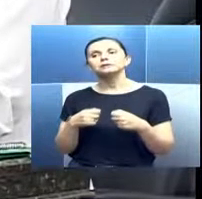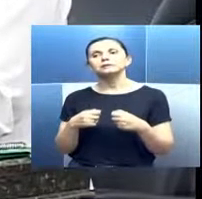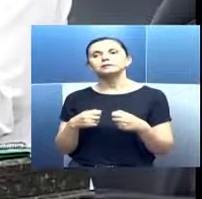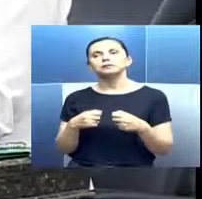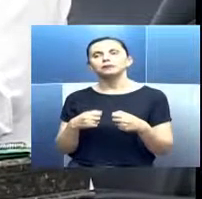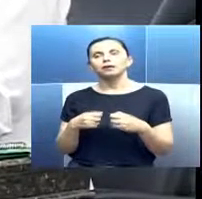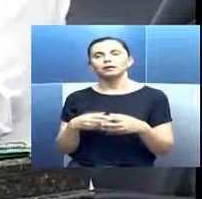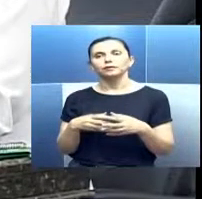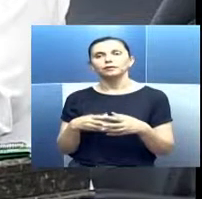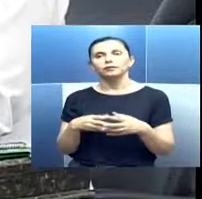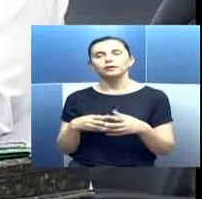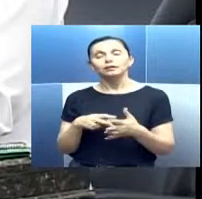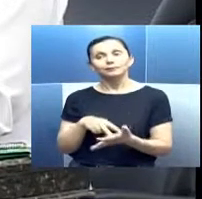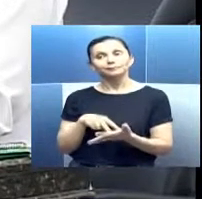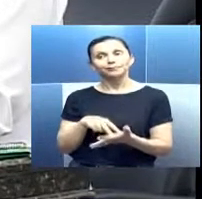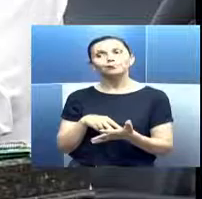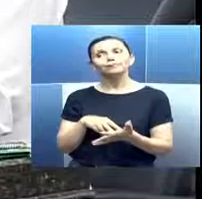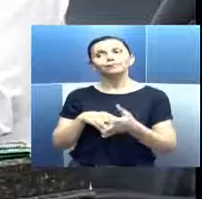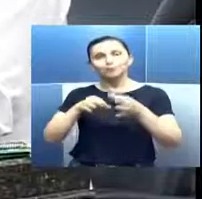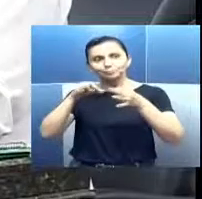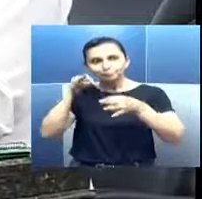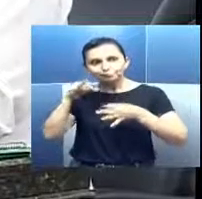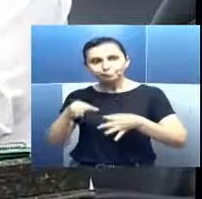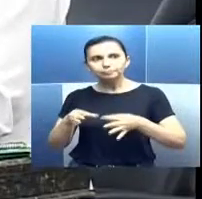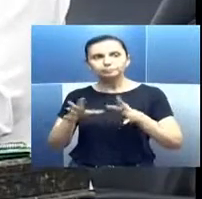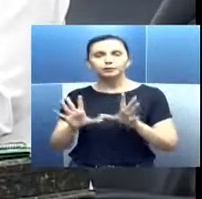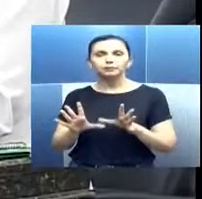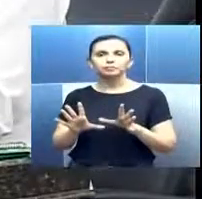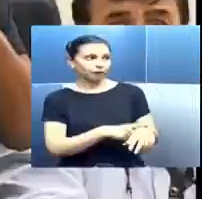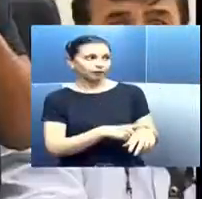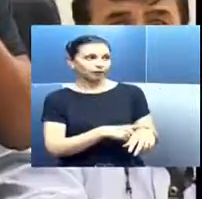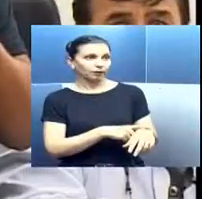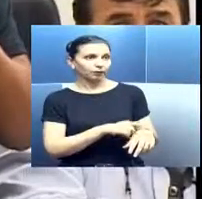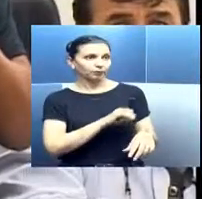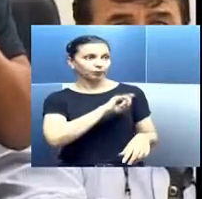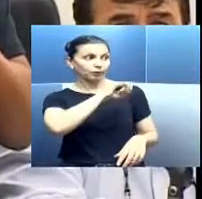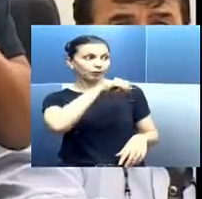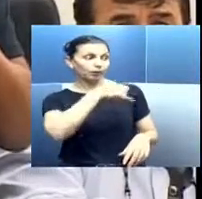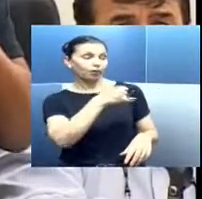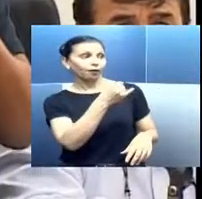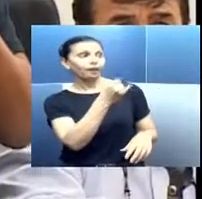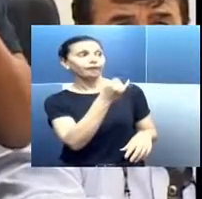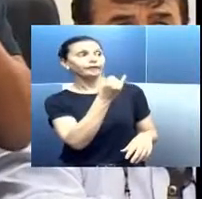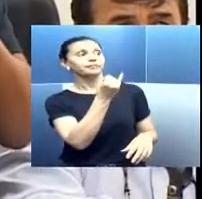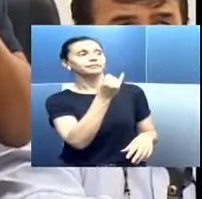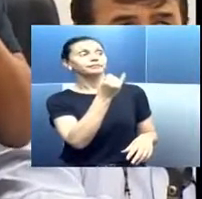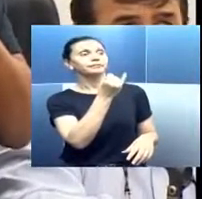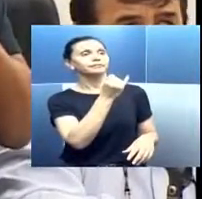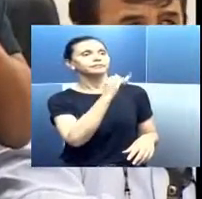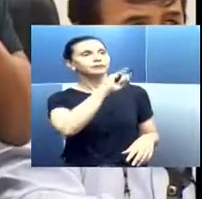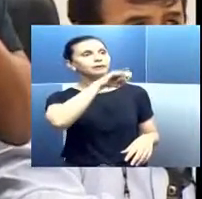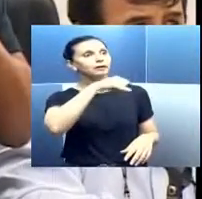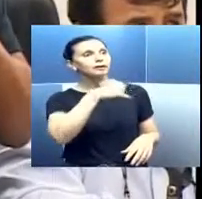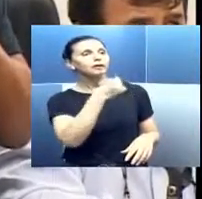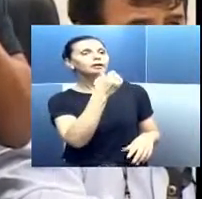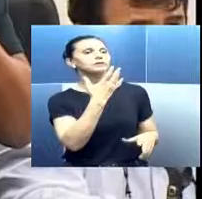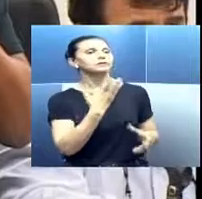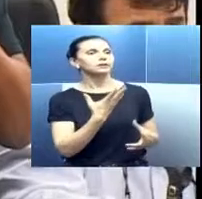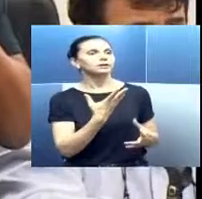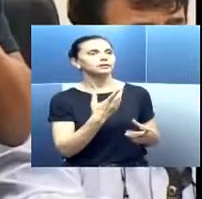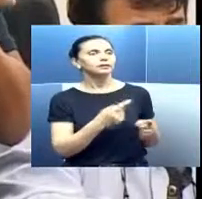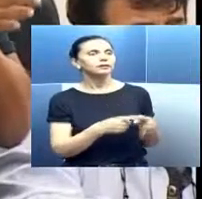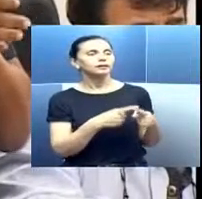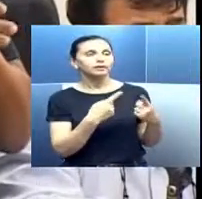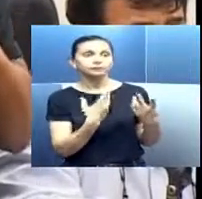discutindo agora eu acho que já deveria estar preparados para o reajuste é tem que estudar mesmo estado em pago adiantado é dar o